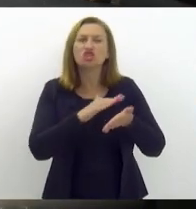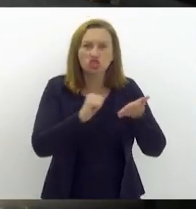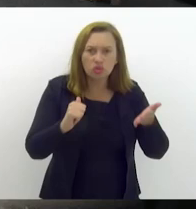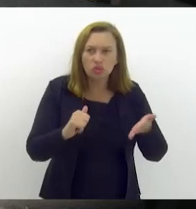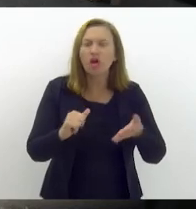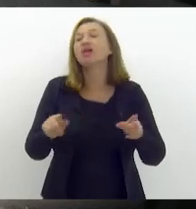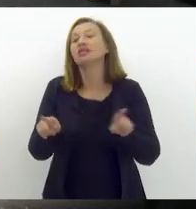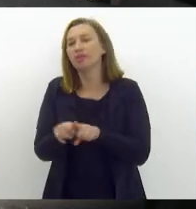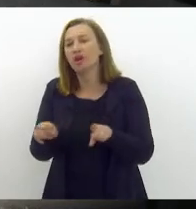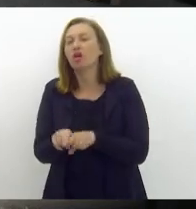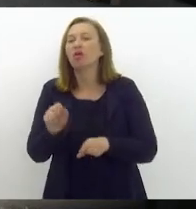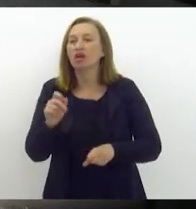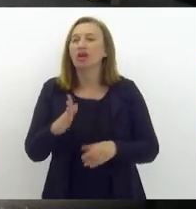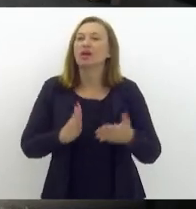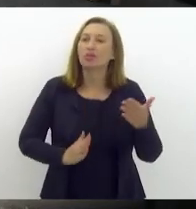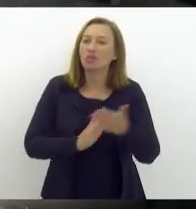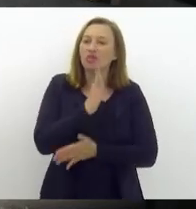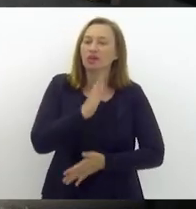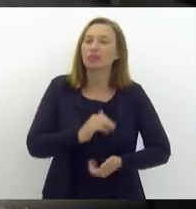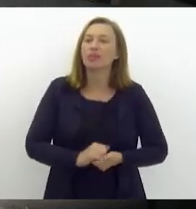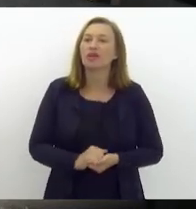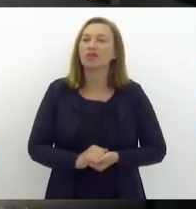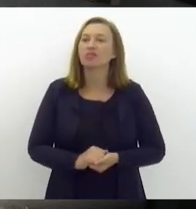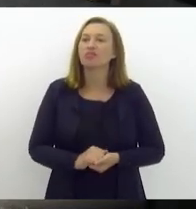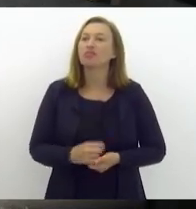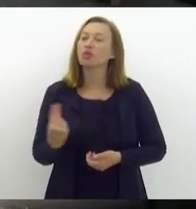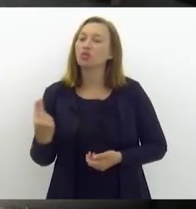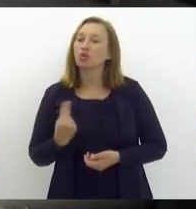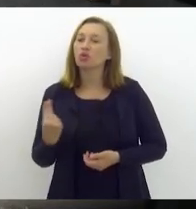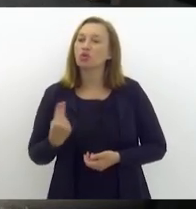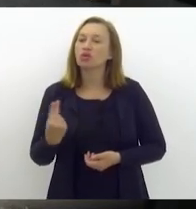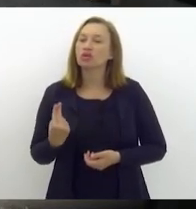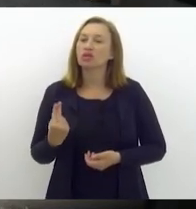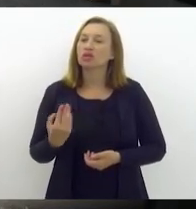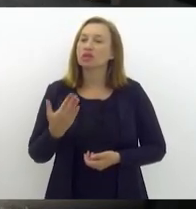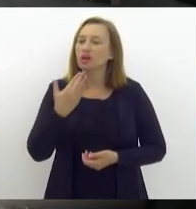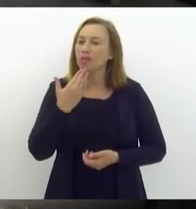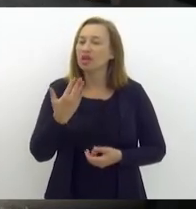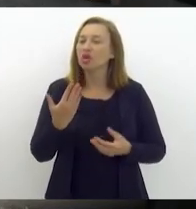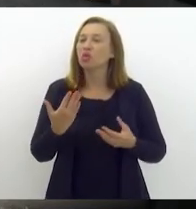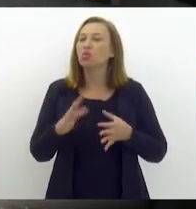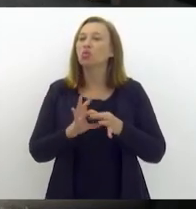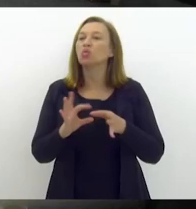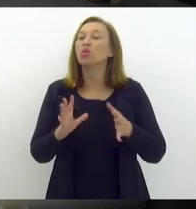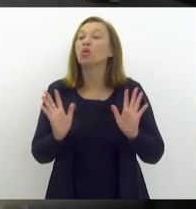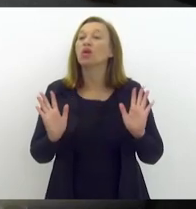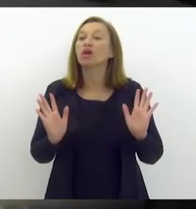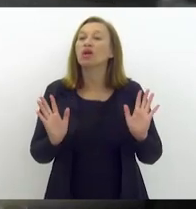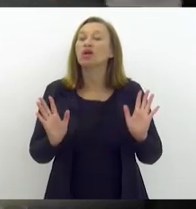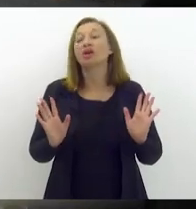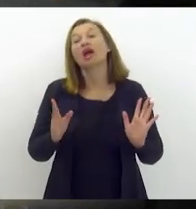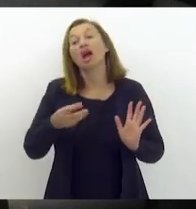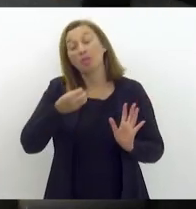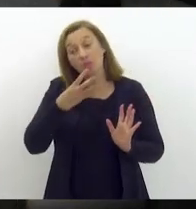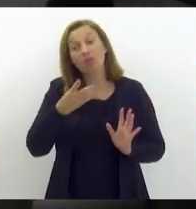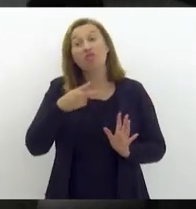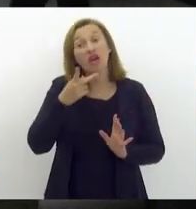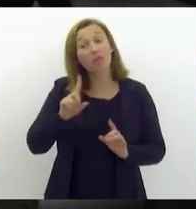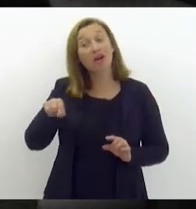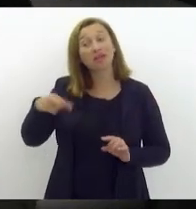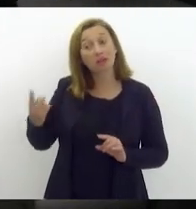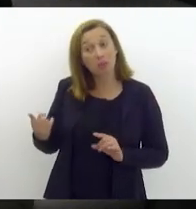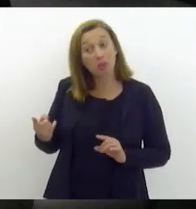Retirou também. Então, aprovado. Com a autoria, o autor está abrindo. Por gentileza, é bom o autor falar, porque